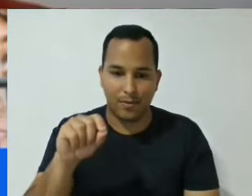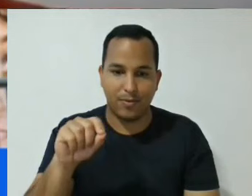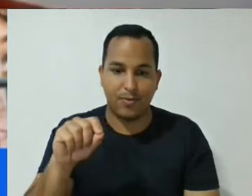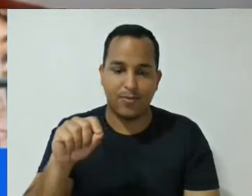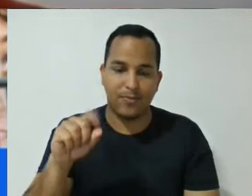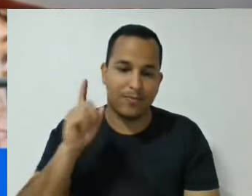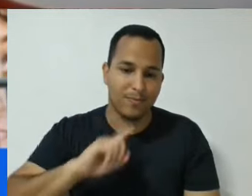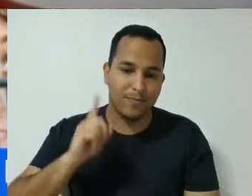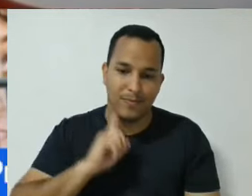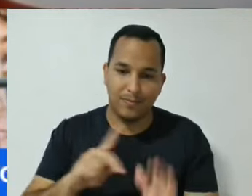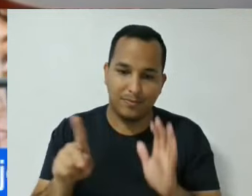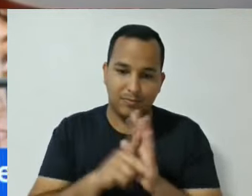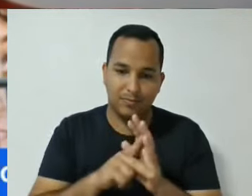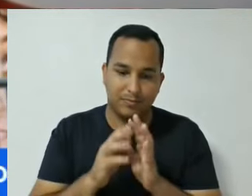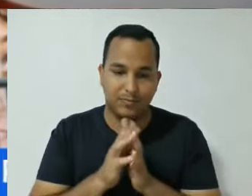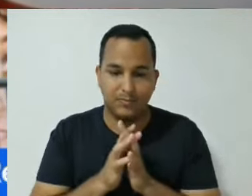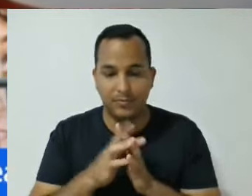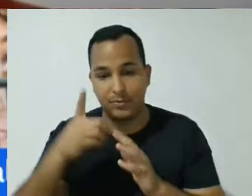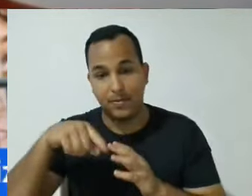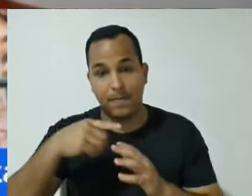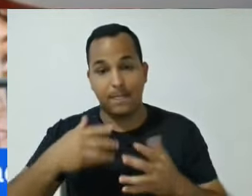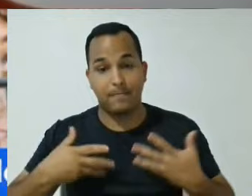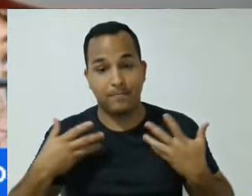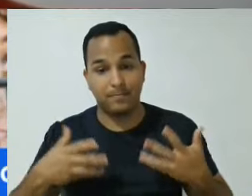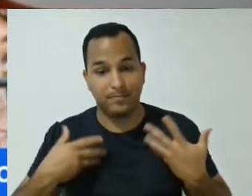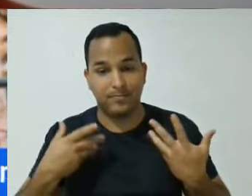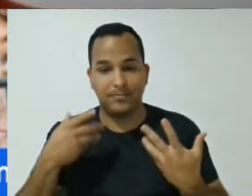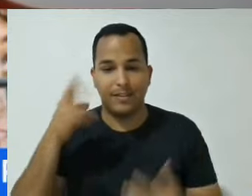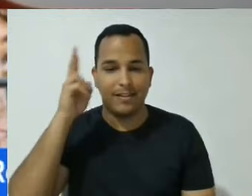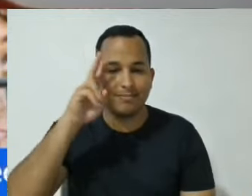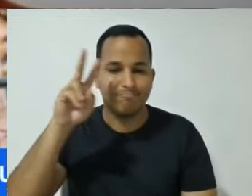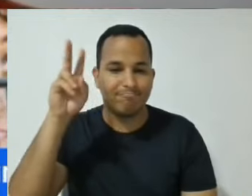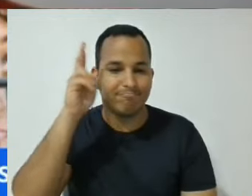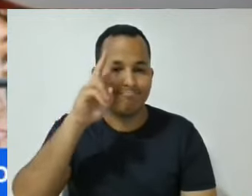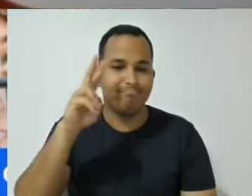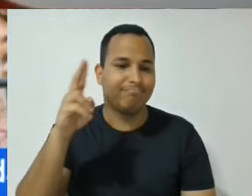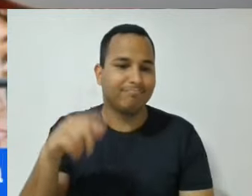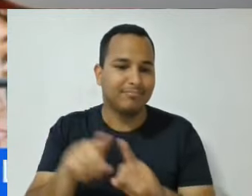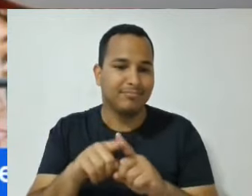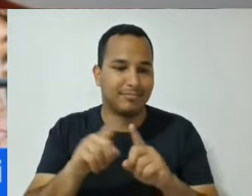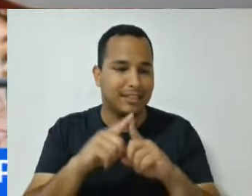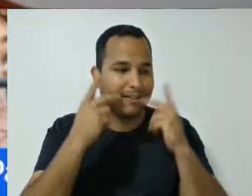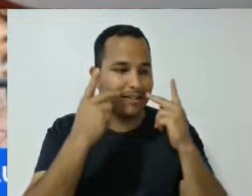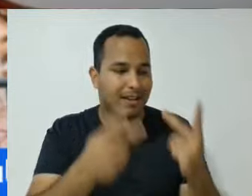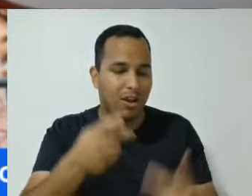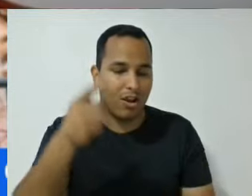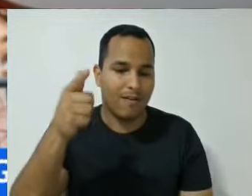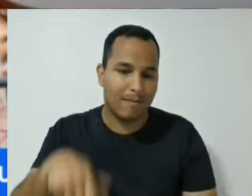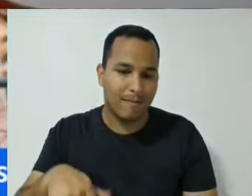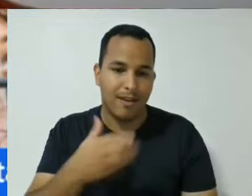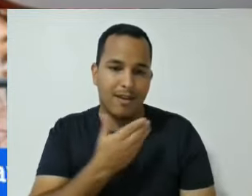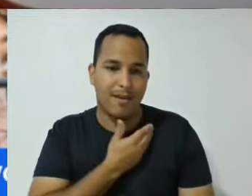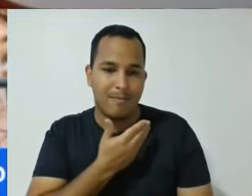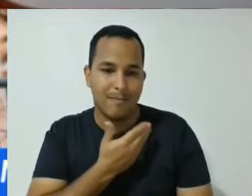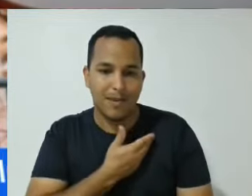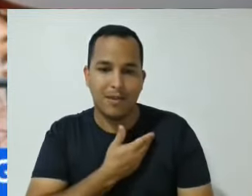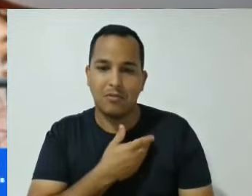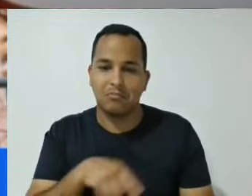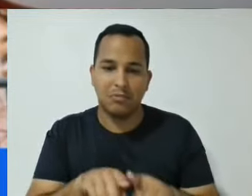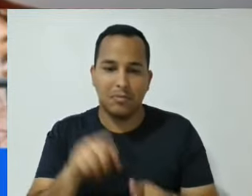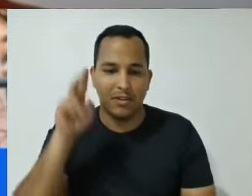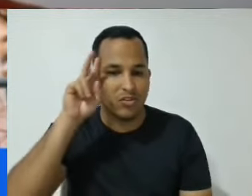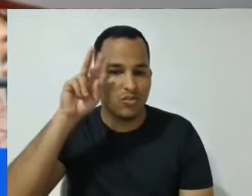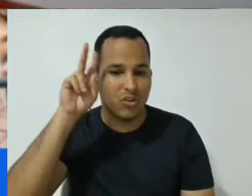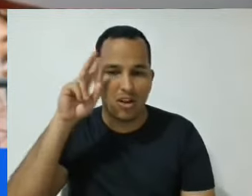a alegria de reviver, revisitar, né, amigos, e essa história tão linda